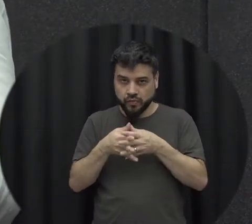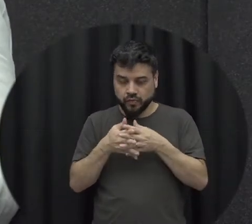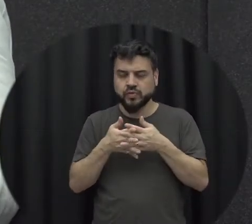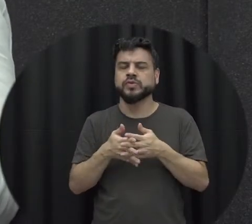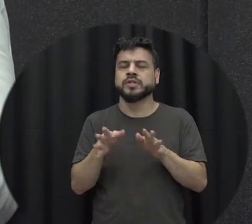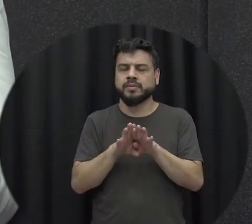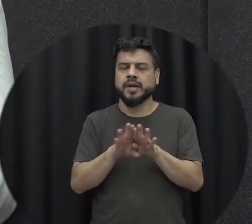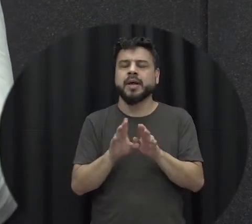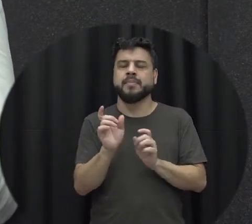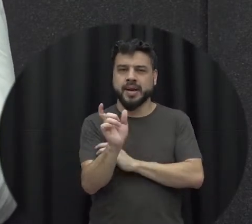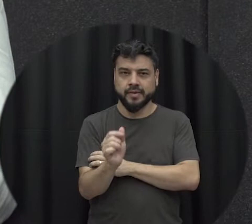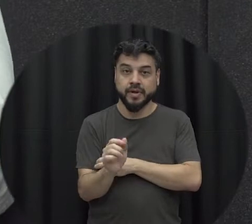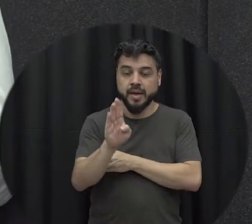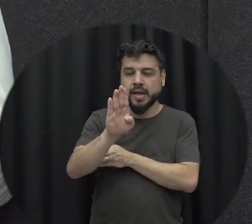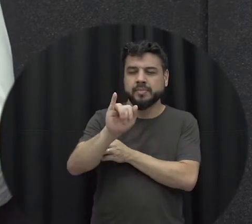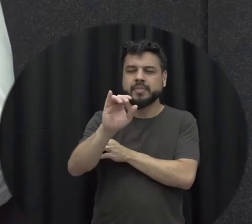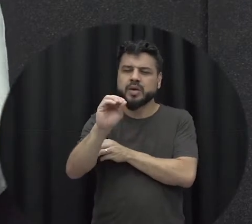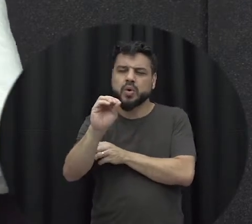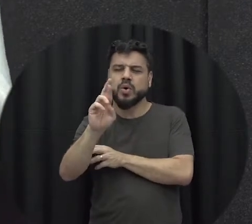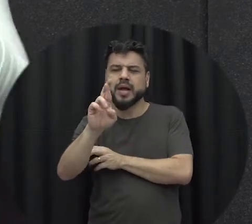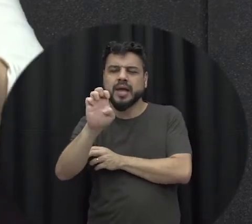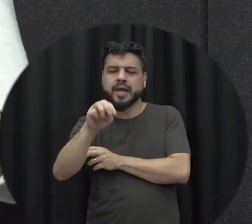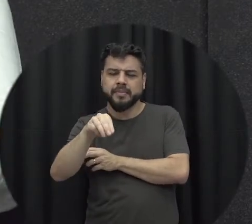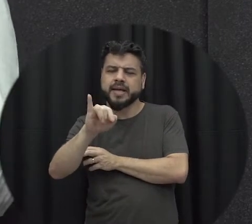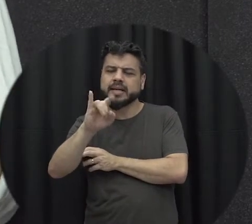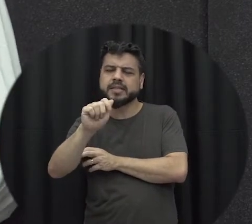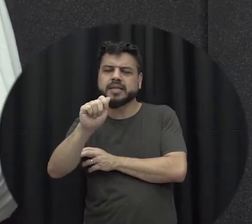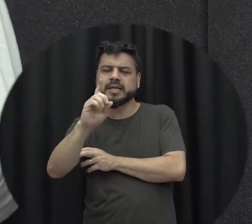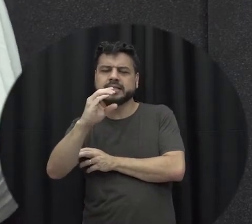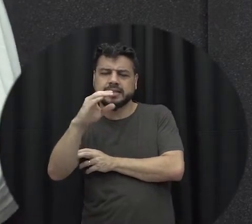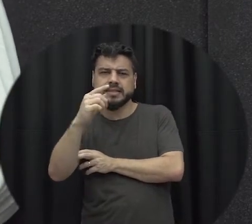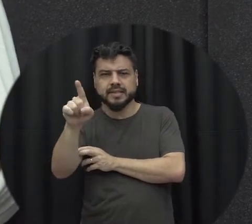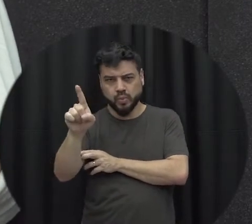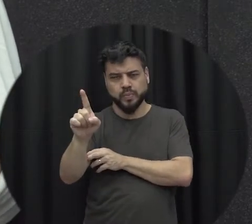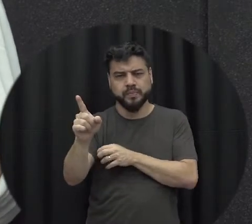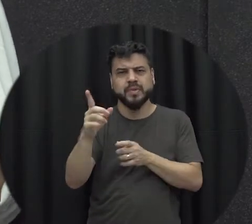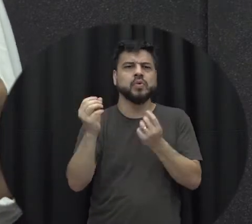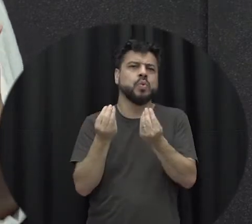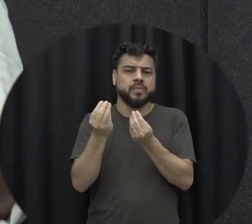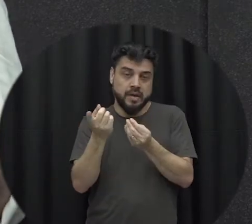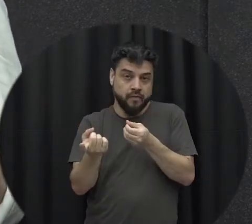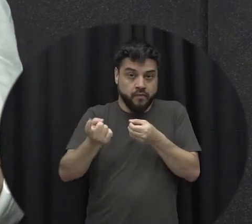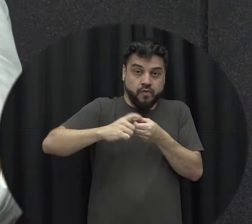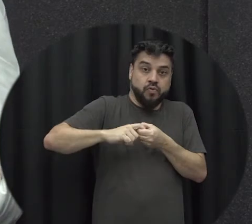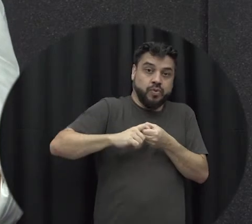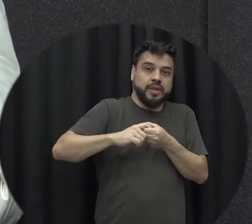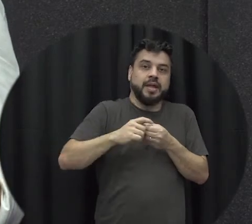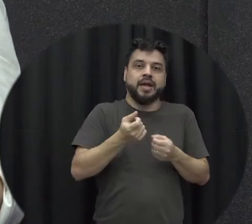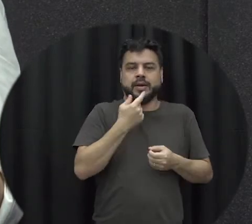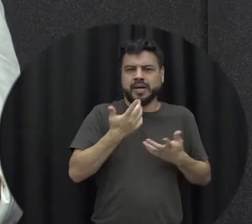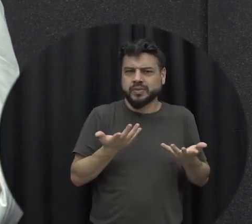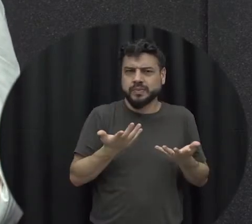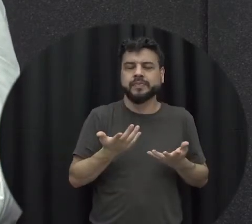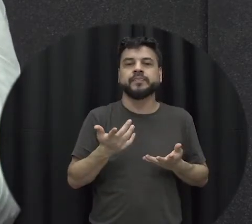dessa palavra, né? Biorremediação é remediar, é voltar atrás. Então, é um termo que a gente usa para